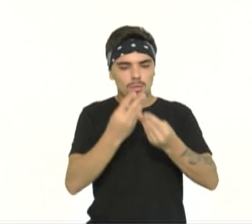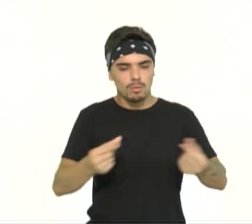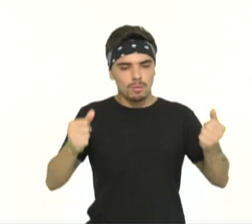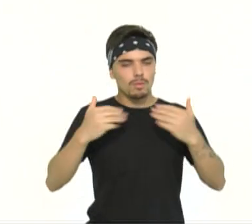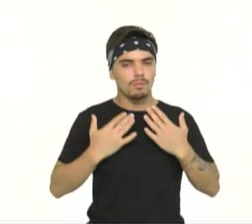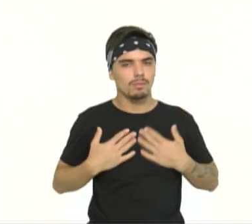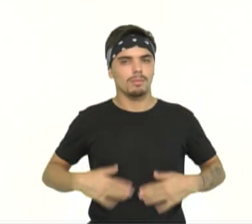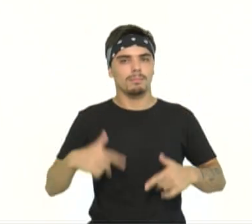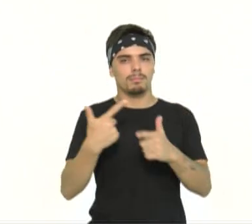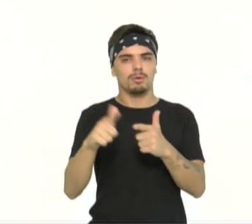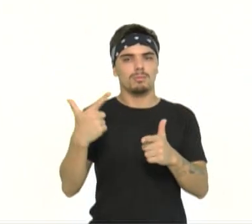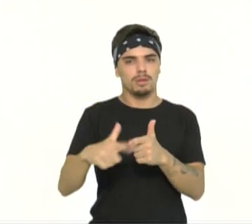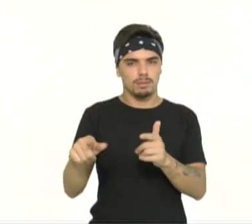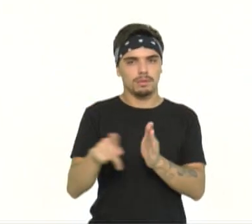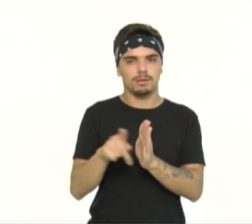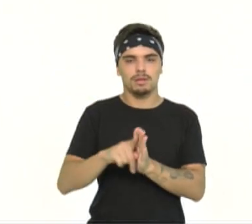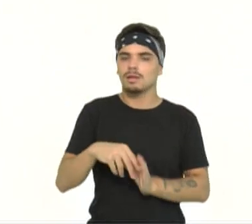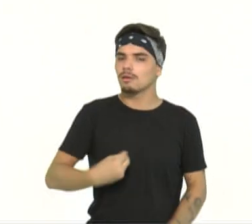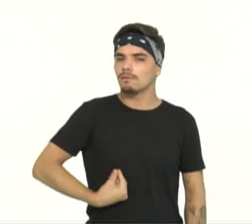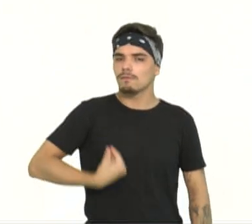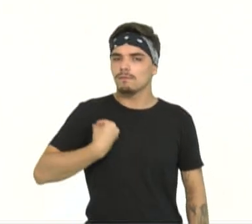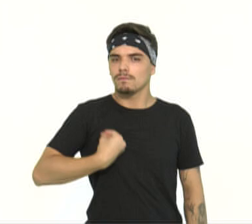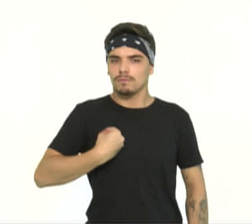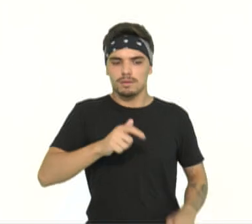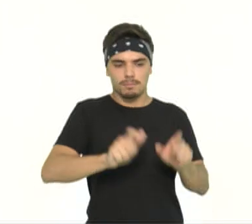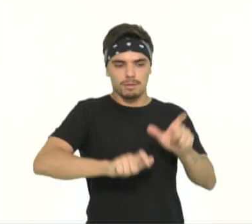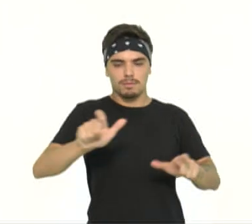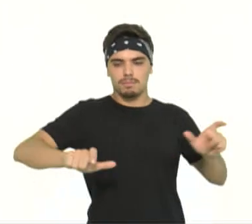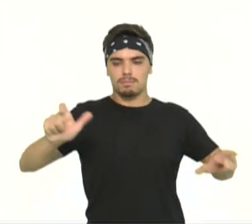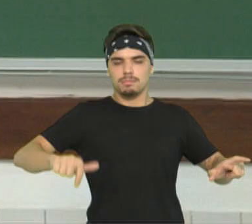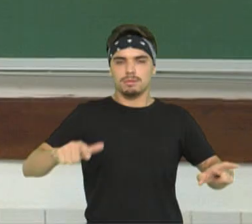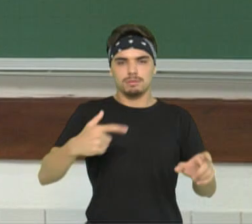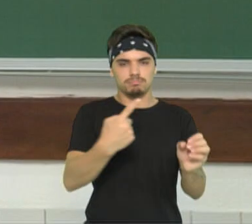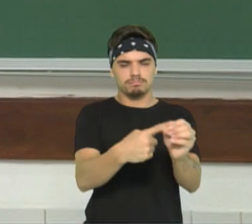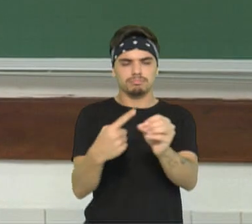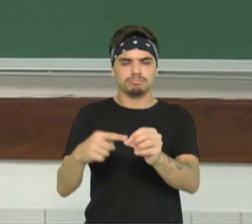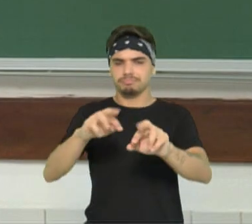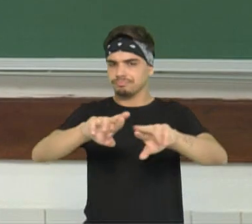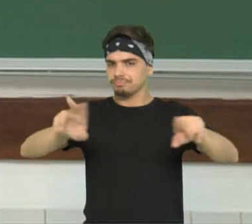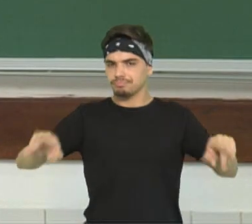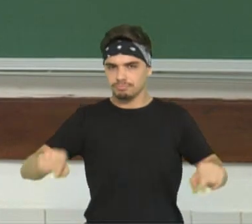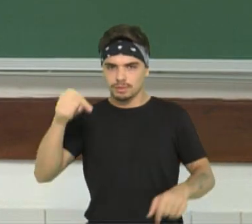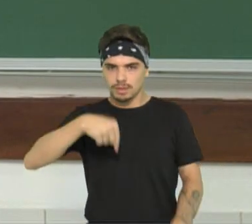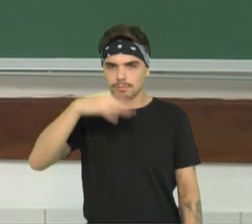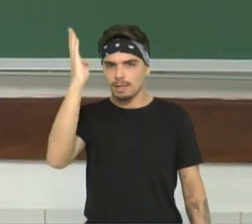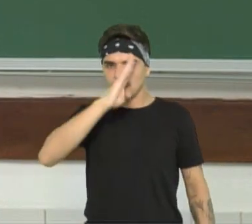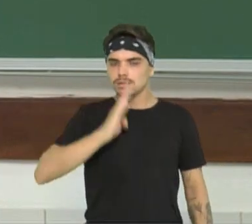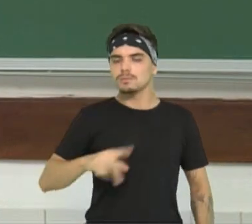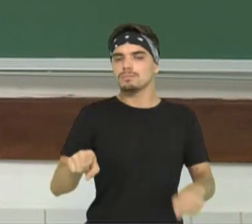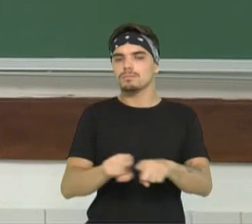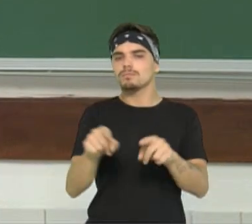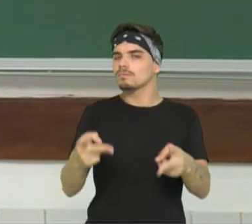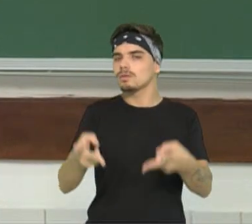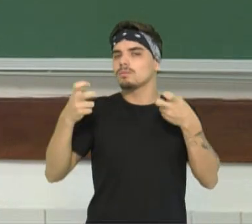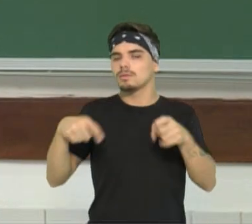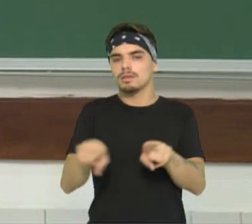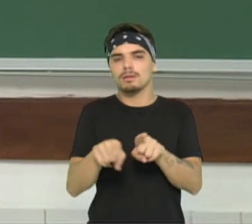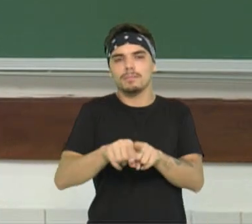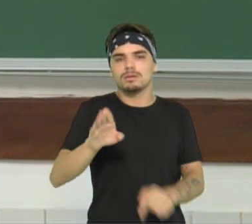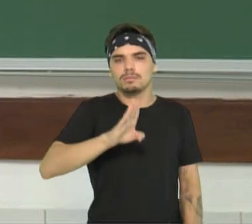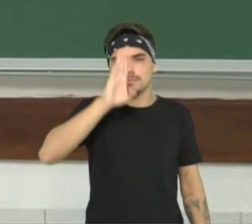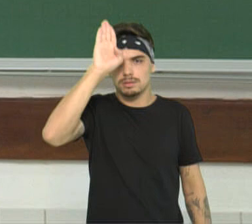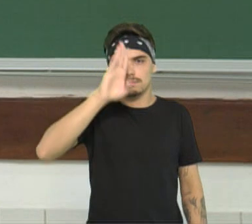fazem parte da vida dos cidadãos de diversos municípios brasileiros. Então a gente vai aqui observar os